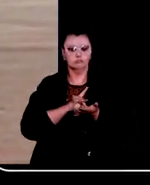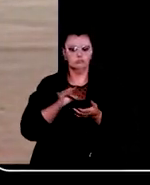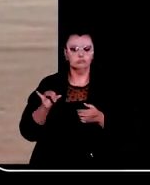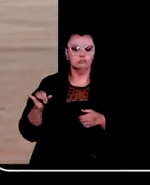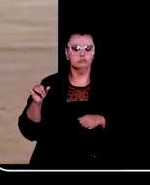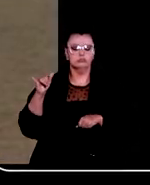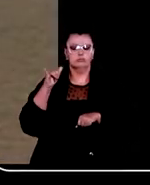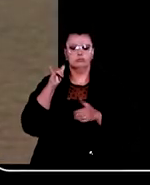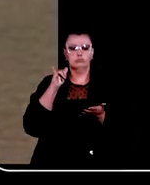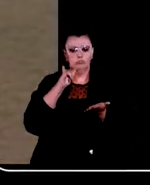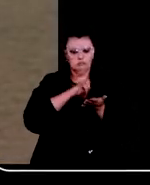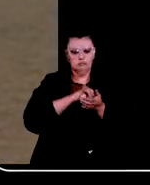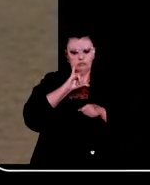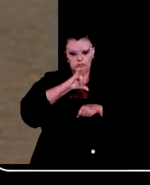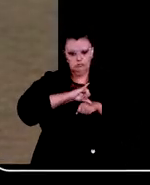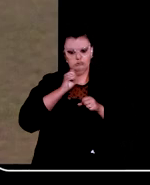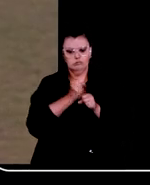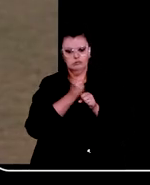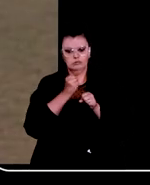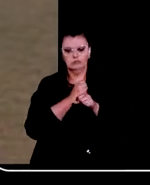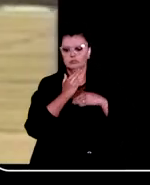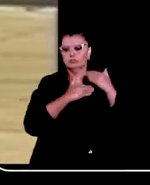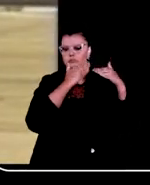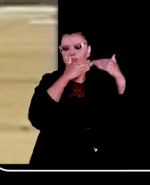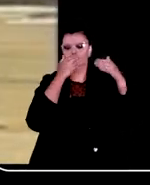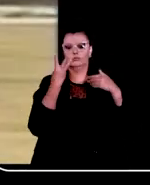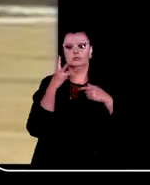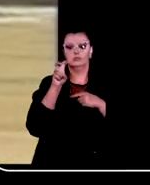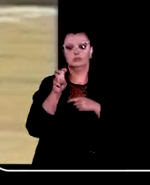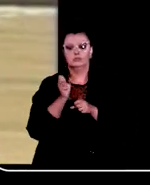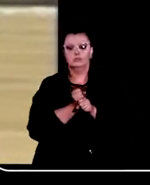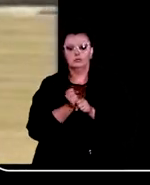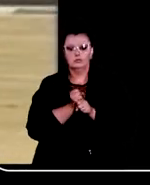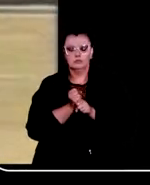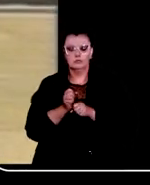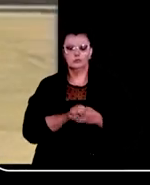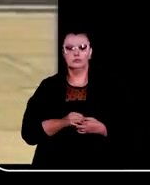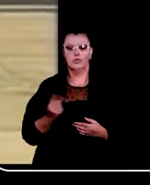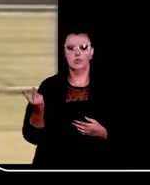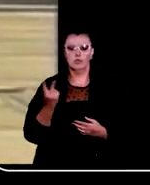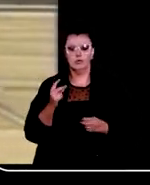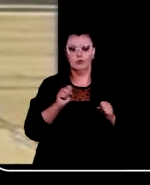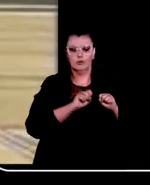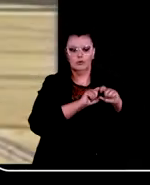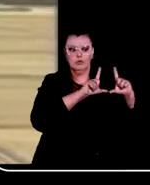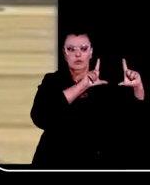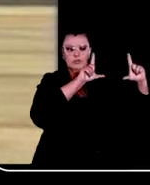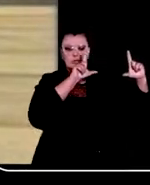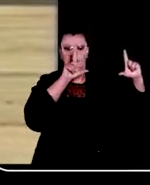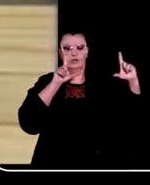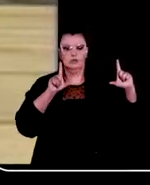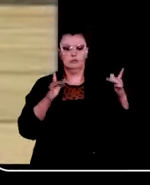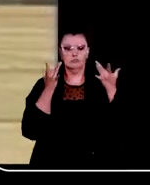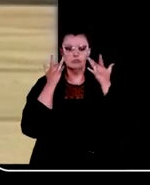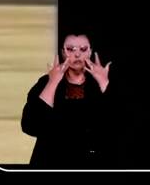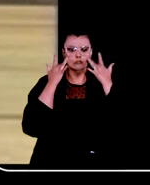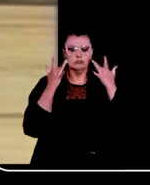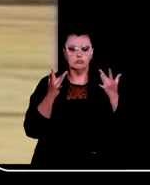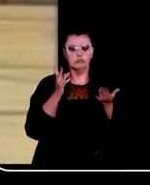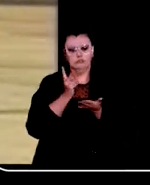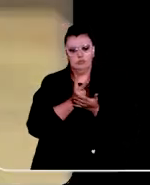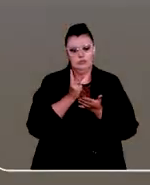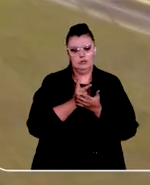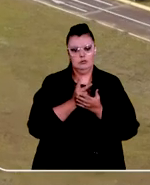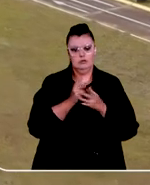a nova sede do Superior Tribunal de Justiça em 7 de abril de 1989 o Superior Tribunal de Justiça foi oficialmente